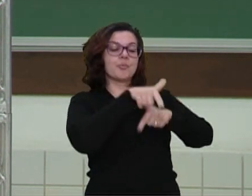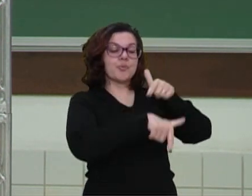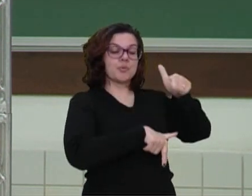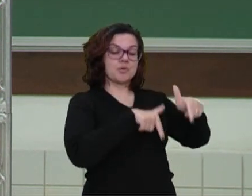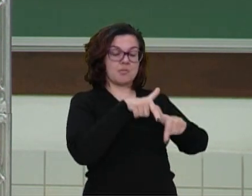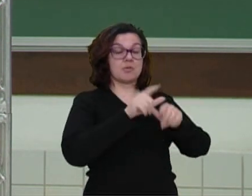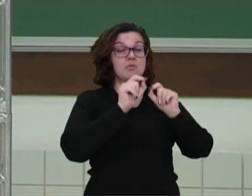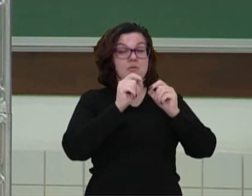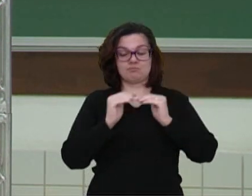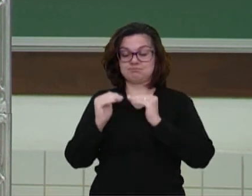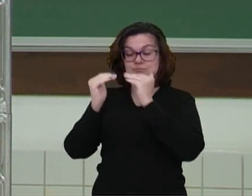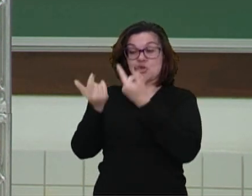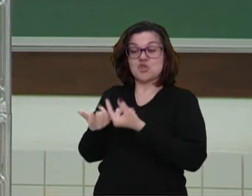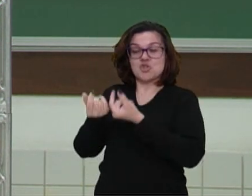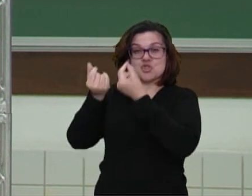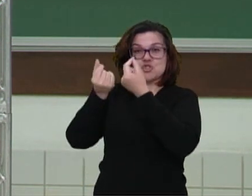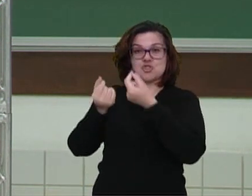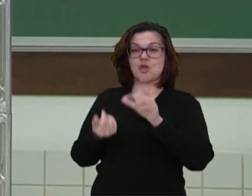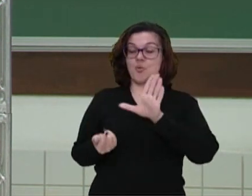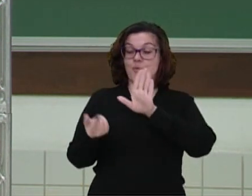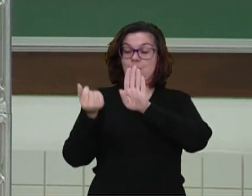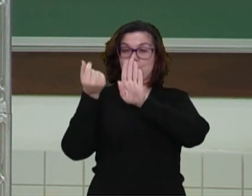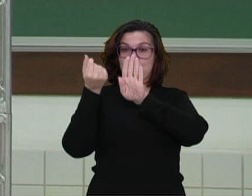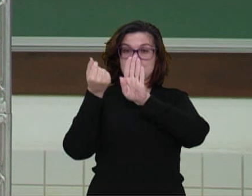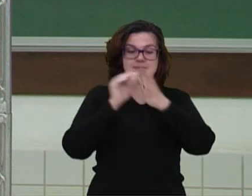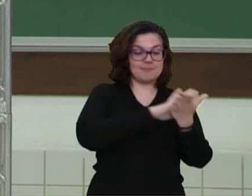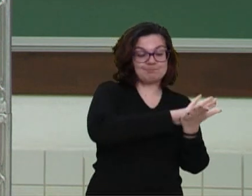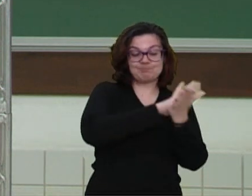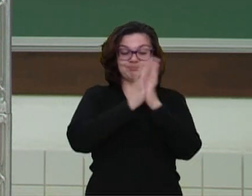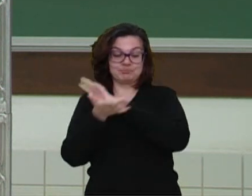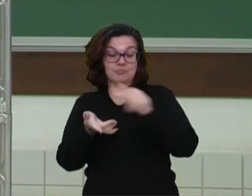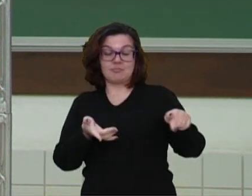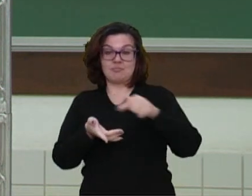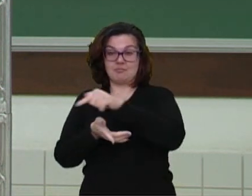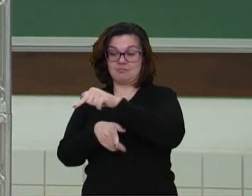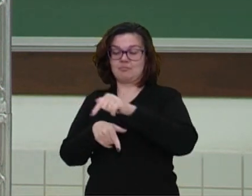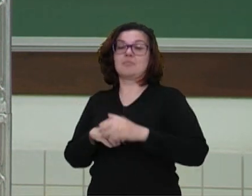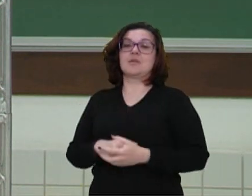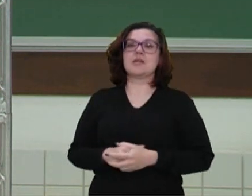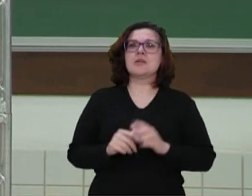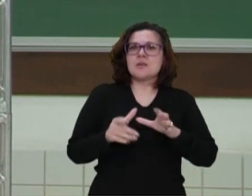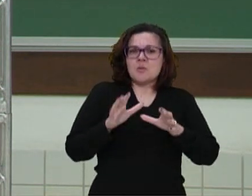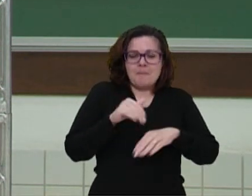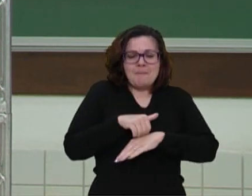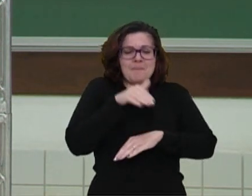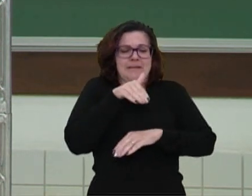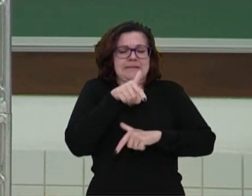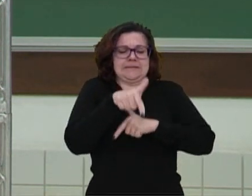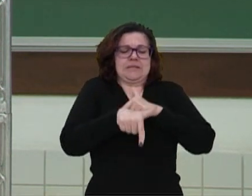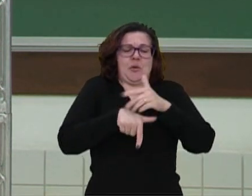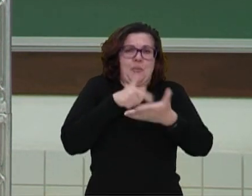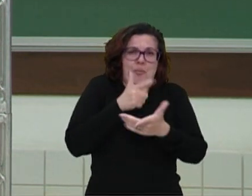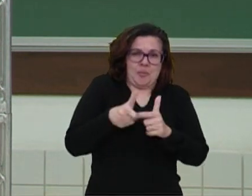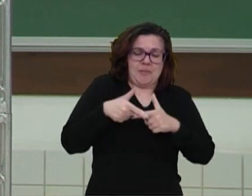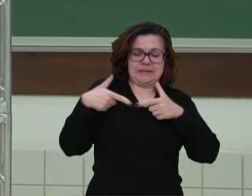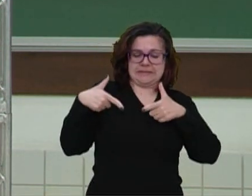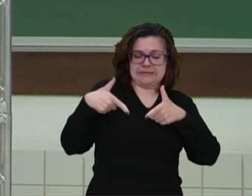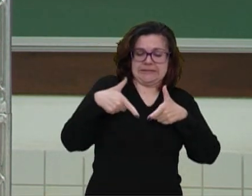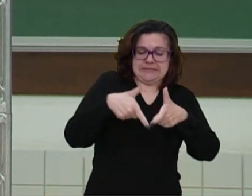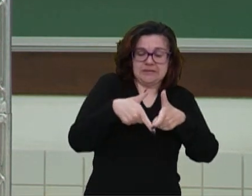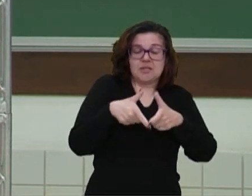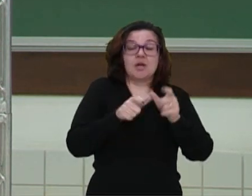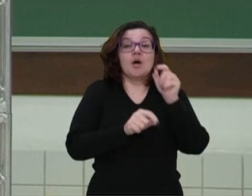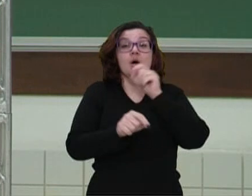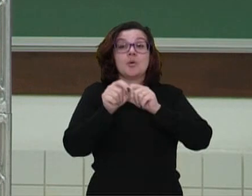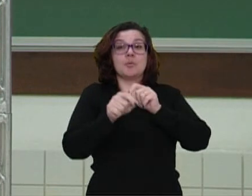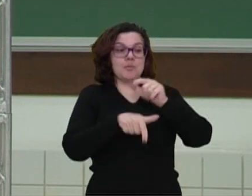classe burguesa. Nas suas faces mais duras, mais repressivas do stalinismo,